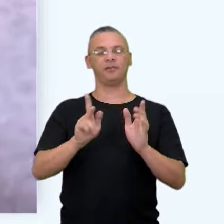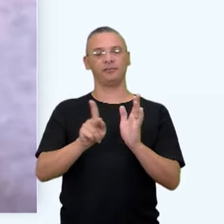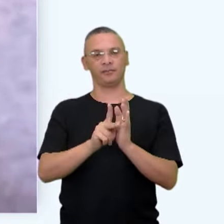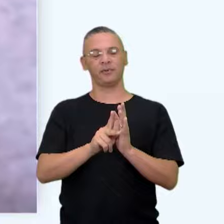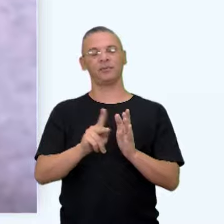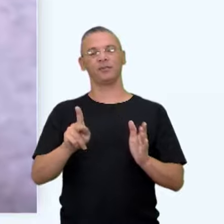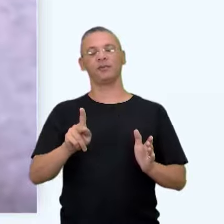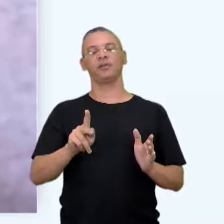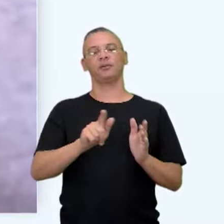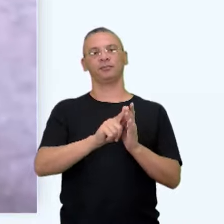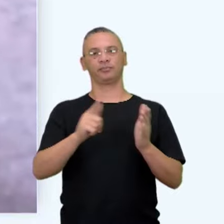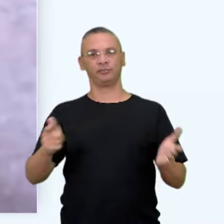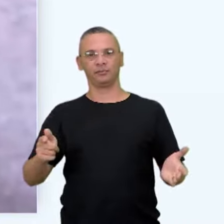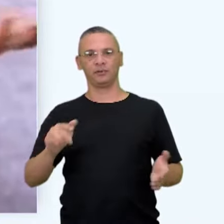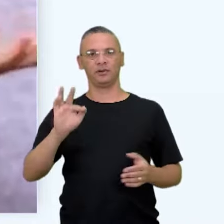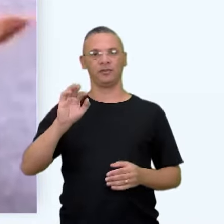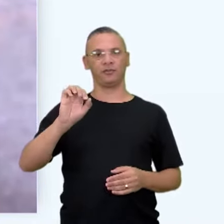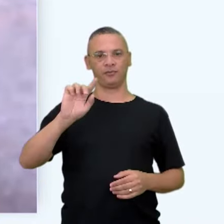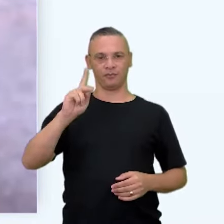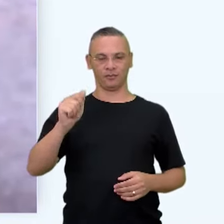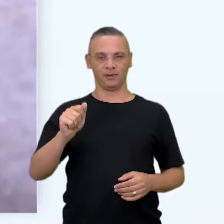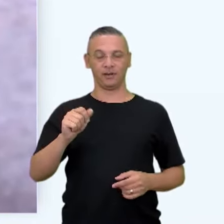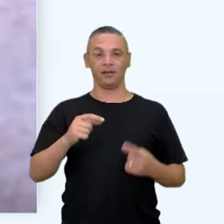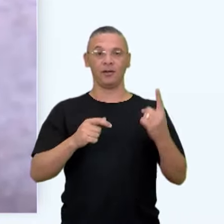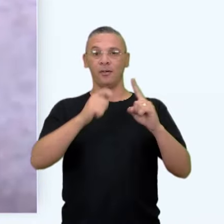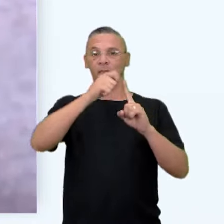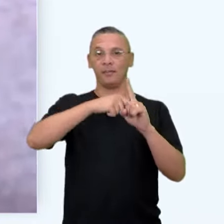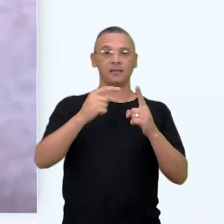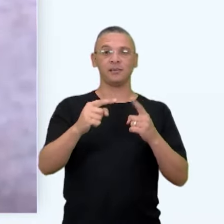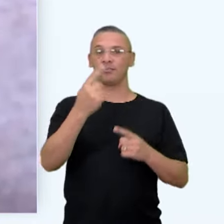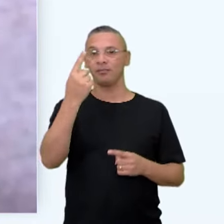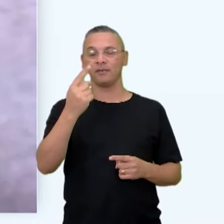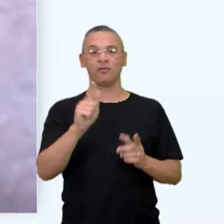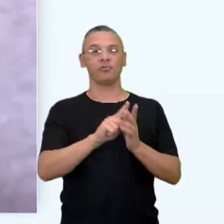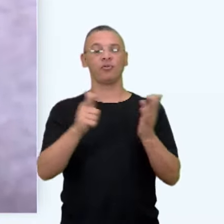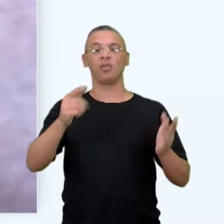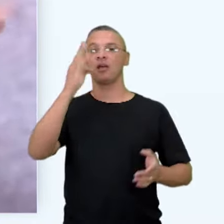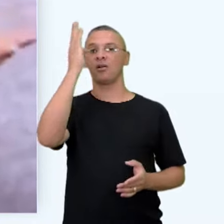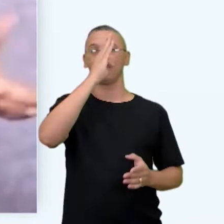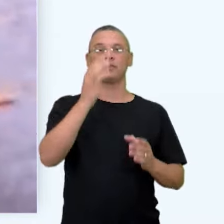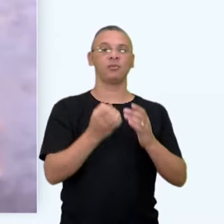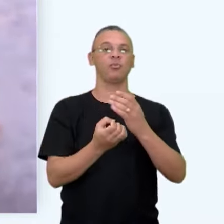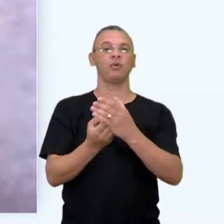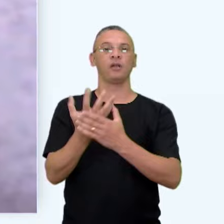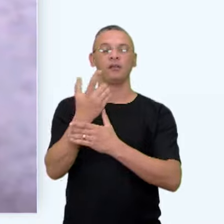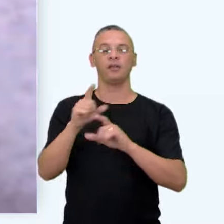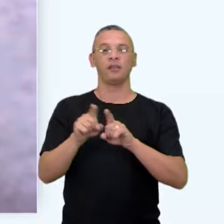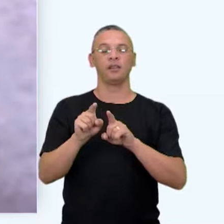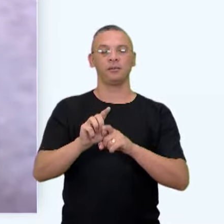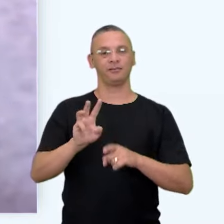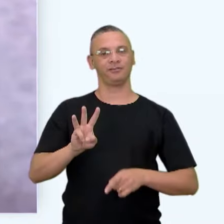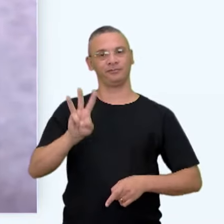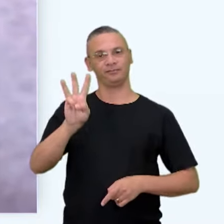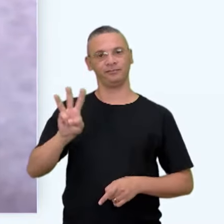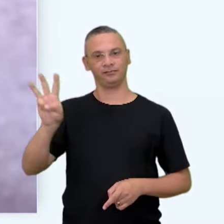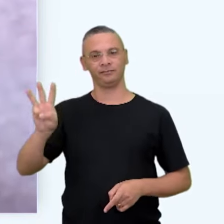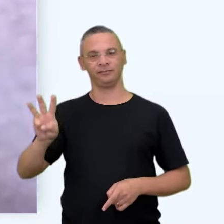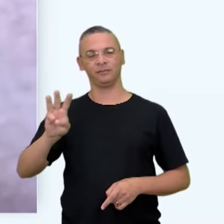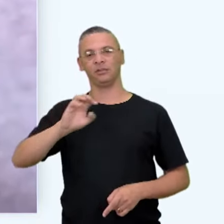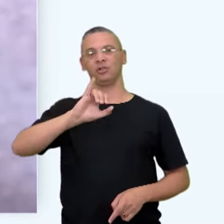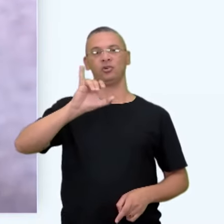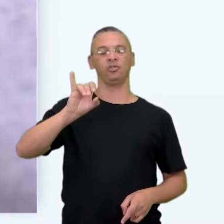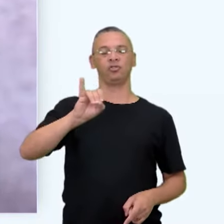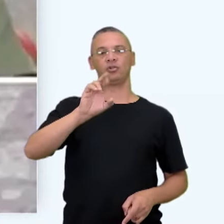no mesmo mês quando o Rosenthal, então, no Jornal do Brasil, criou o primeiro website para o Jornal do Brasil, e na